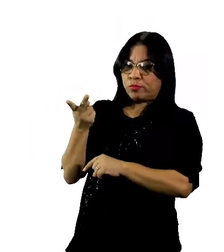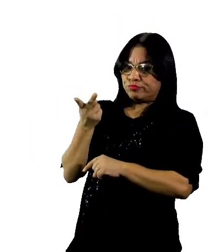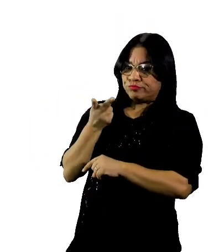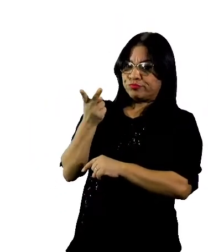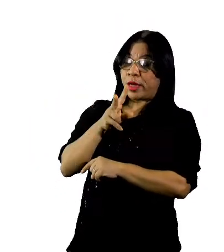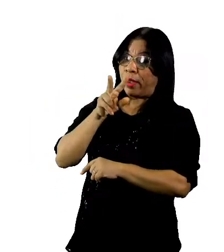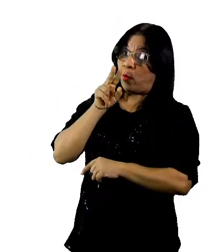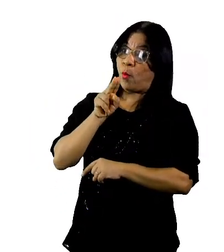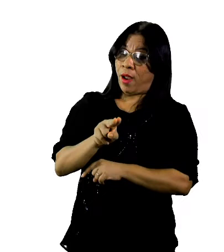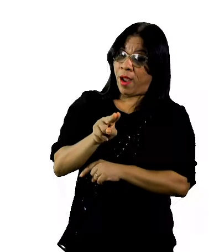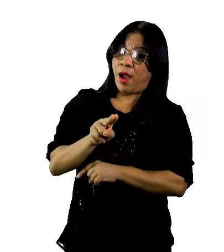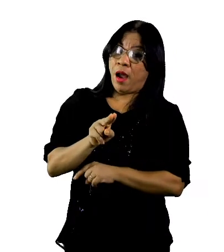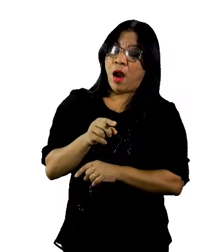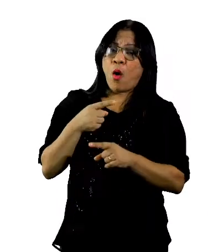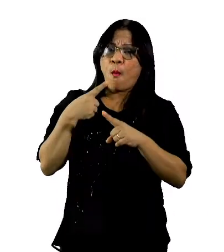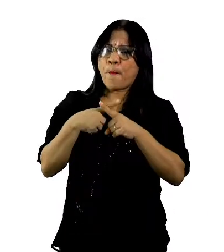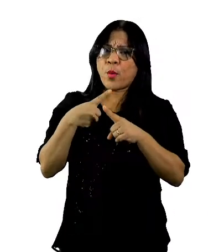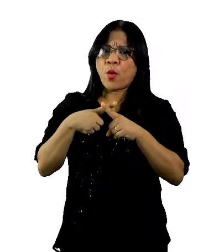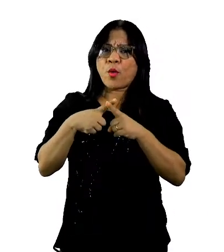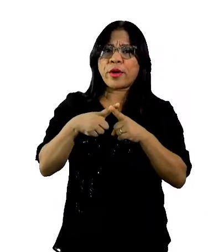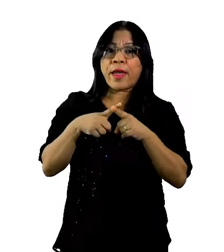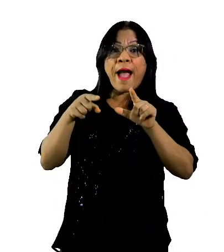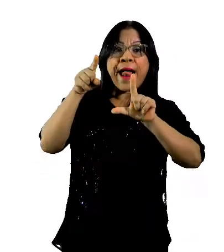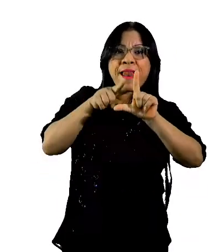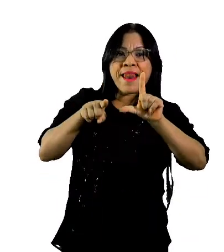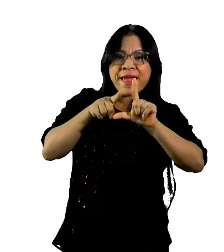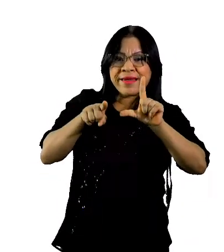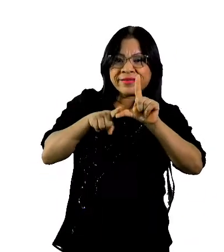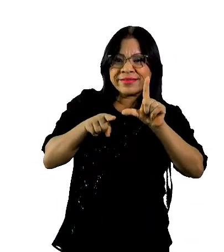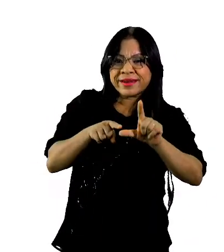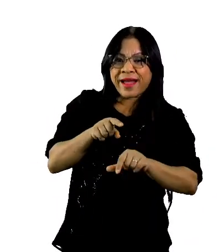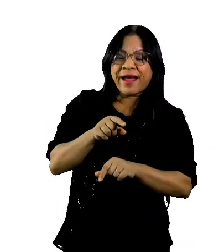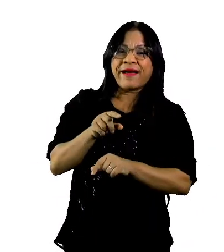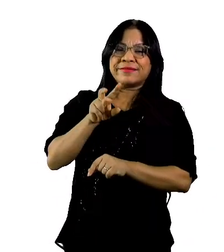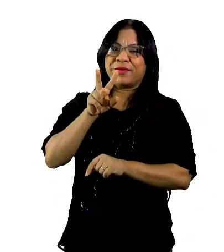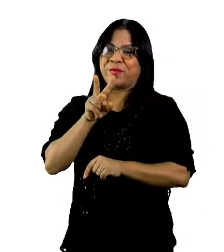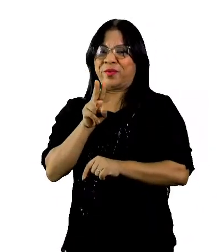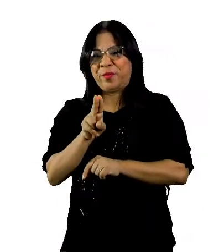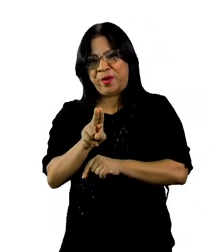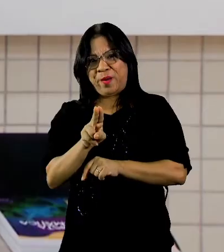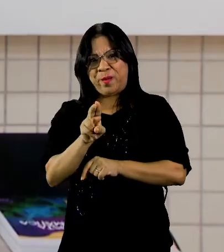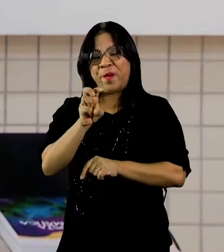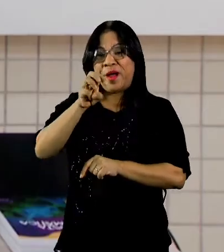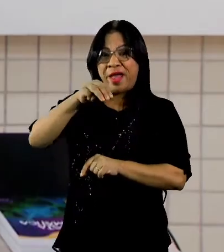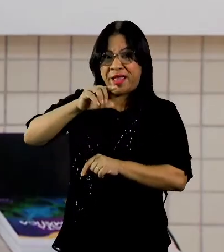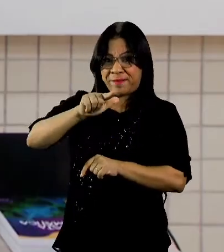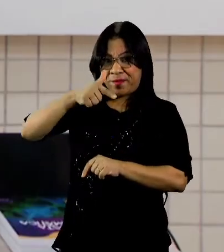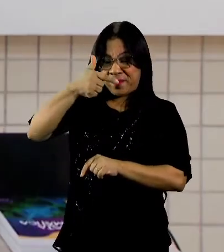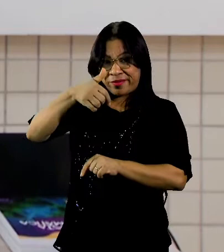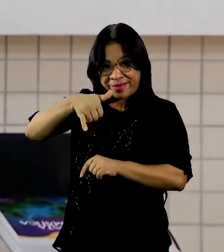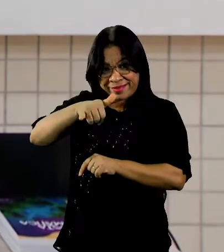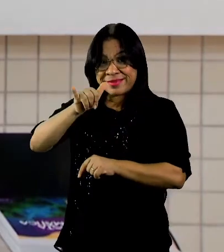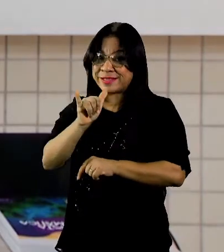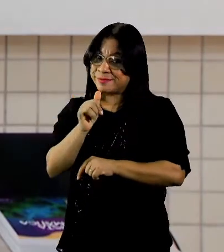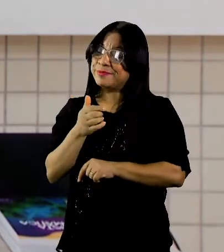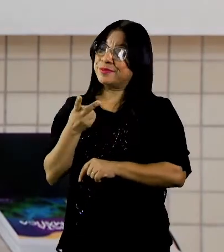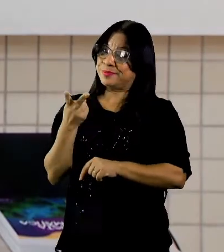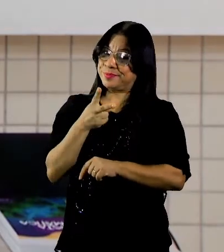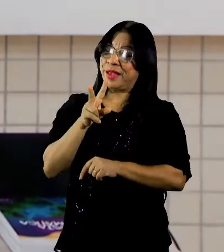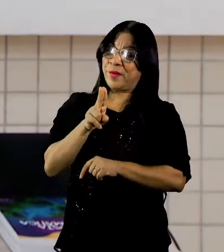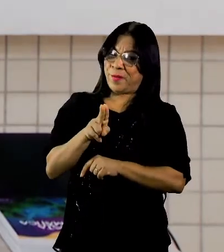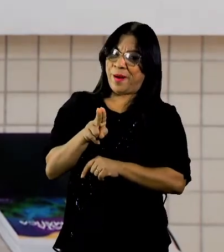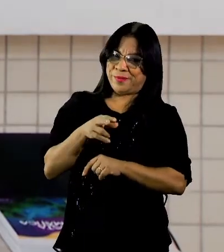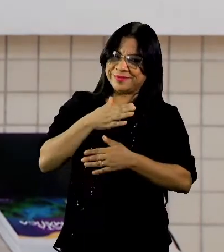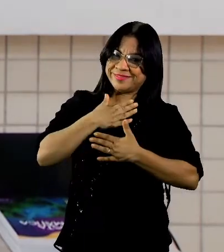e y, e os mesmos expoentes correlacionados, m ao quadrado e y. Tranquilo? Então,